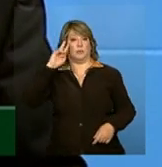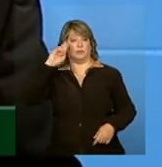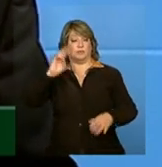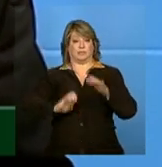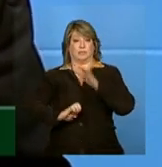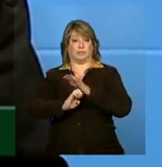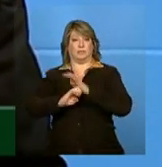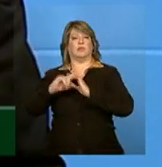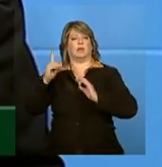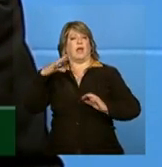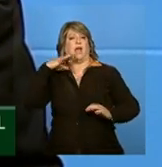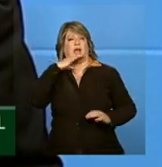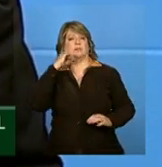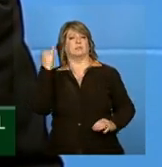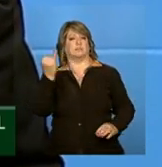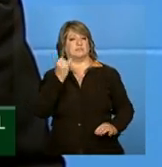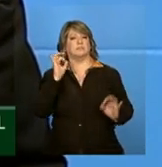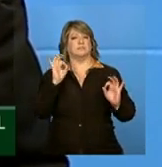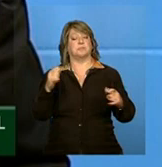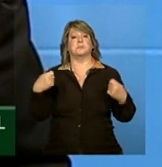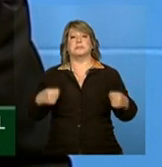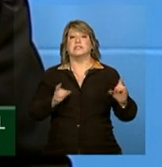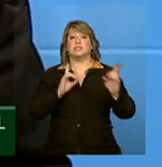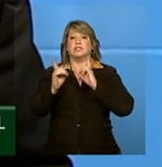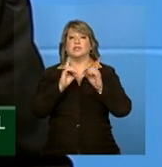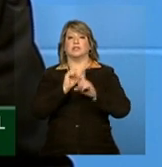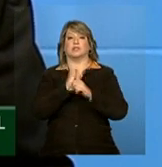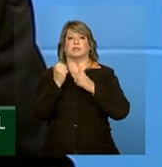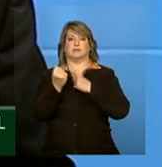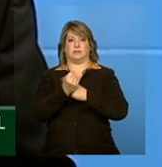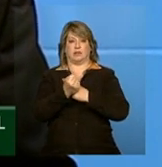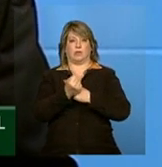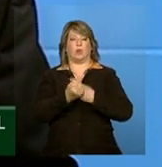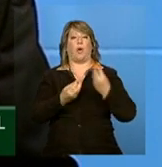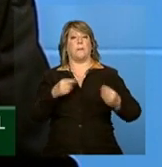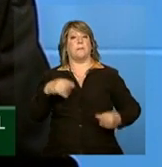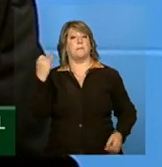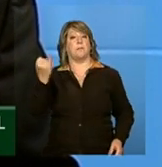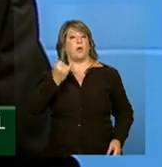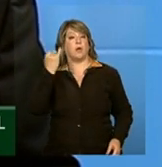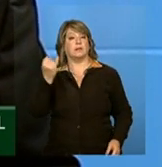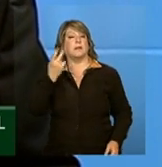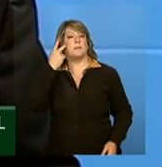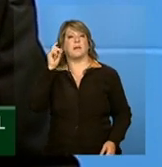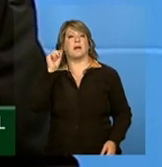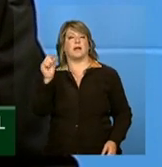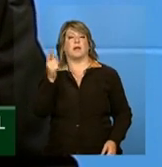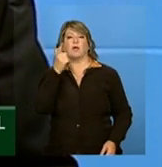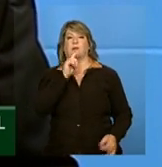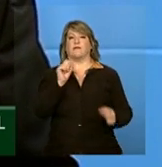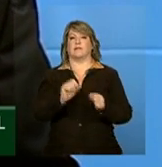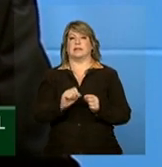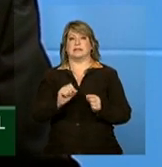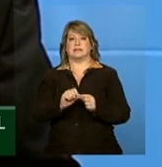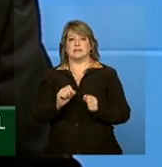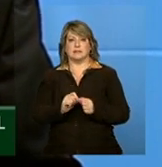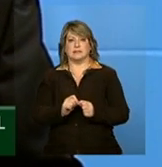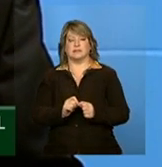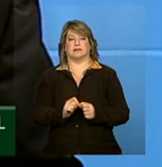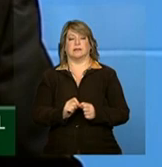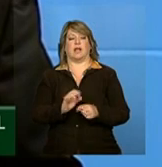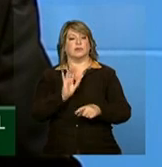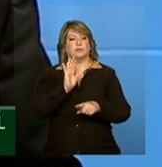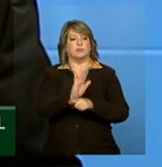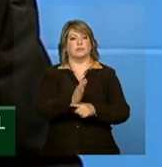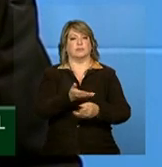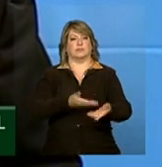consideram fundamental o valor do diálogo social como mecanismo efetivo para administrar interesses opostos